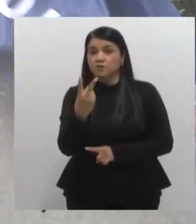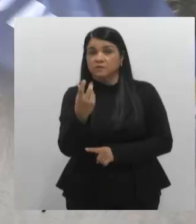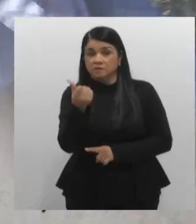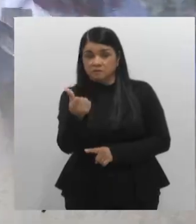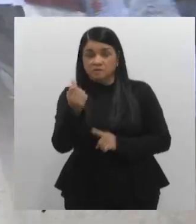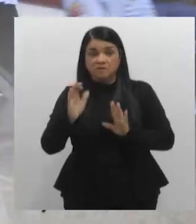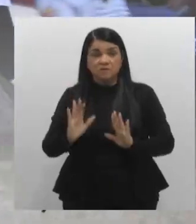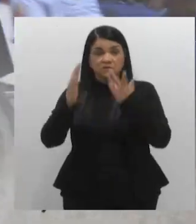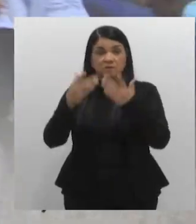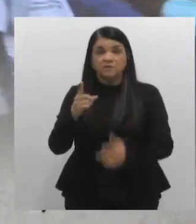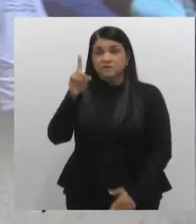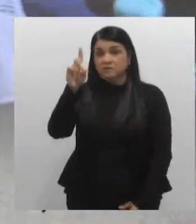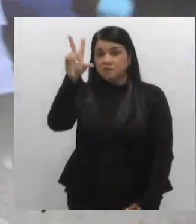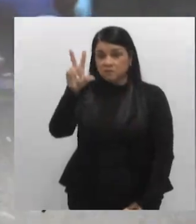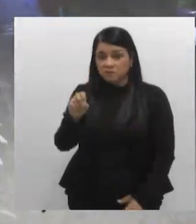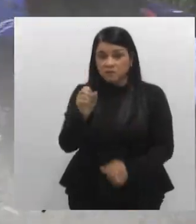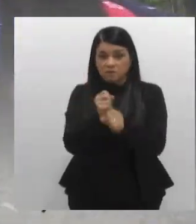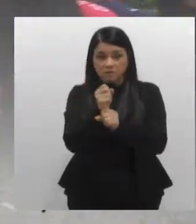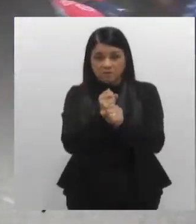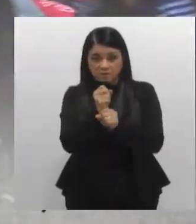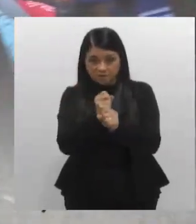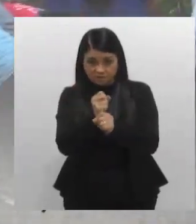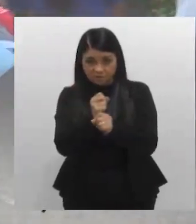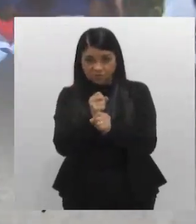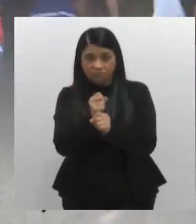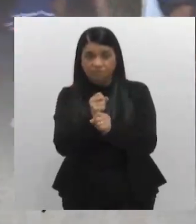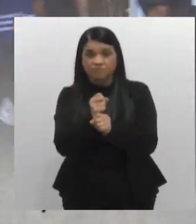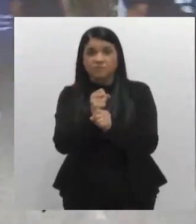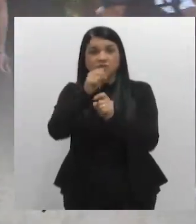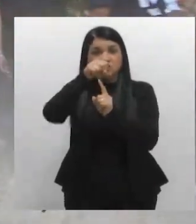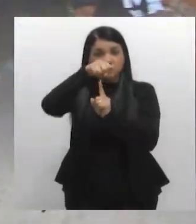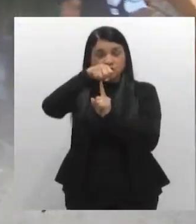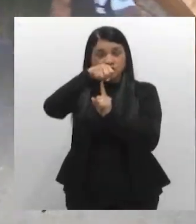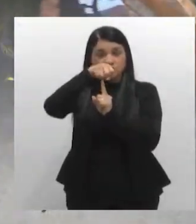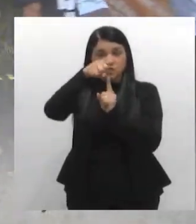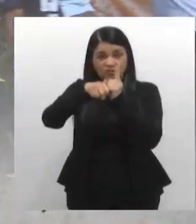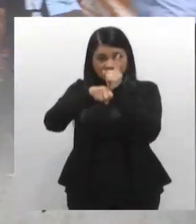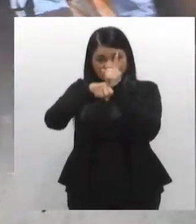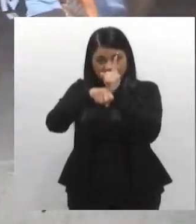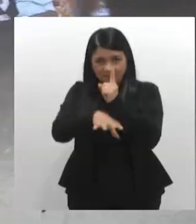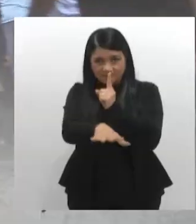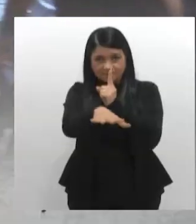350 anos de sua elevação à condição de diocese.